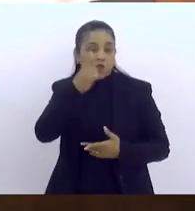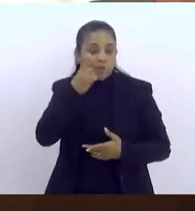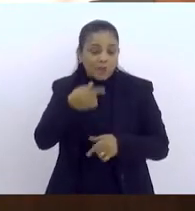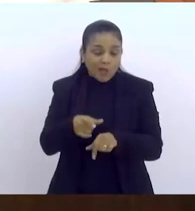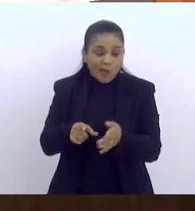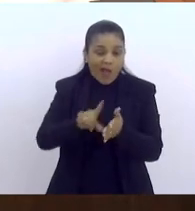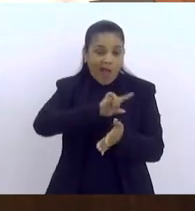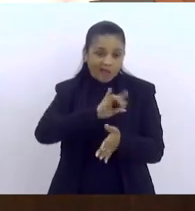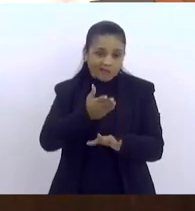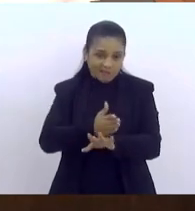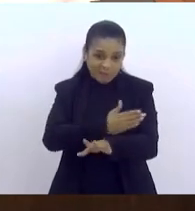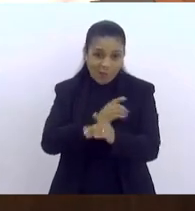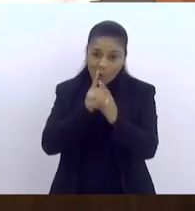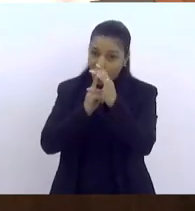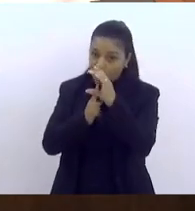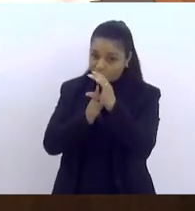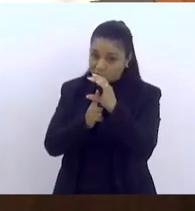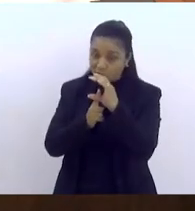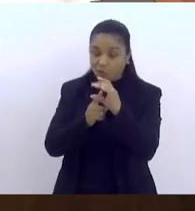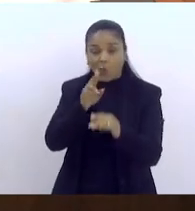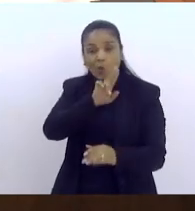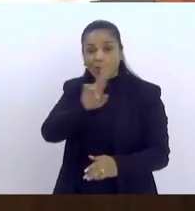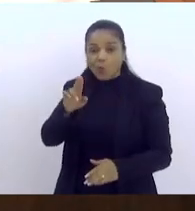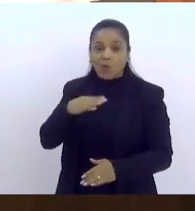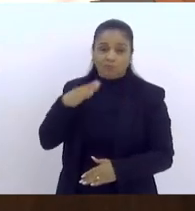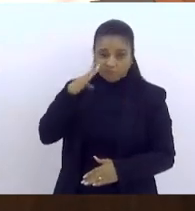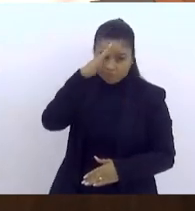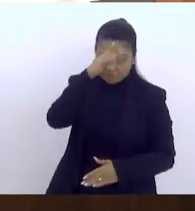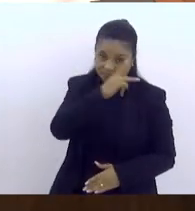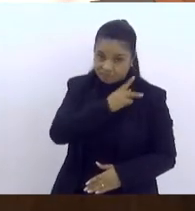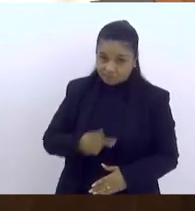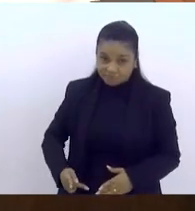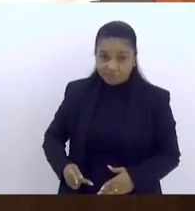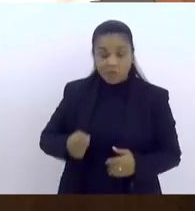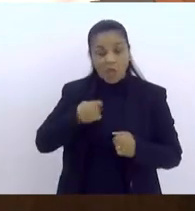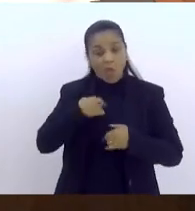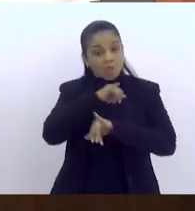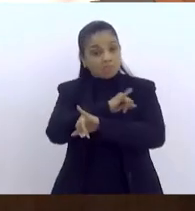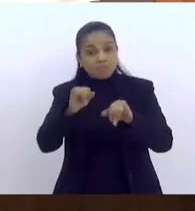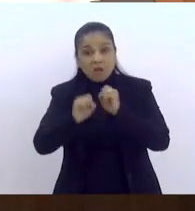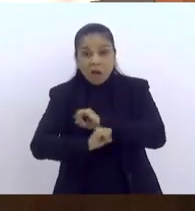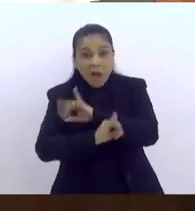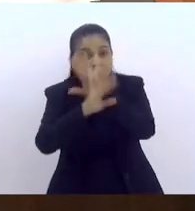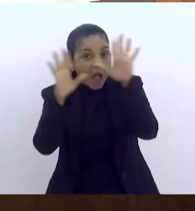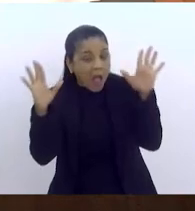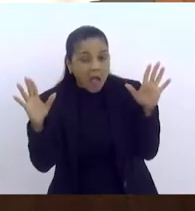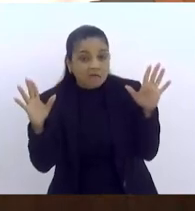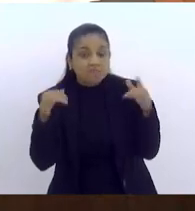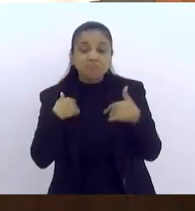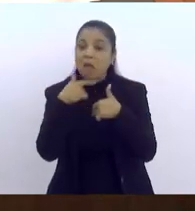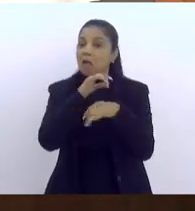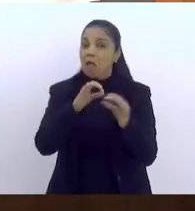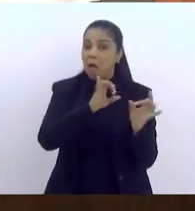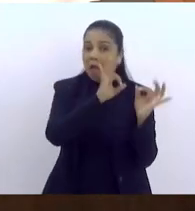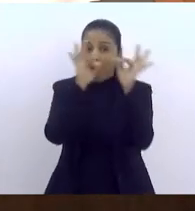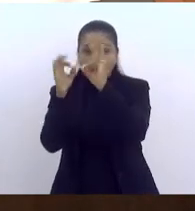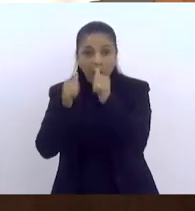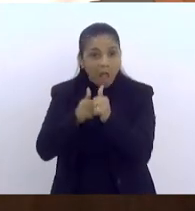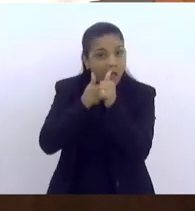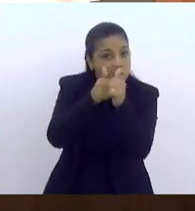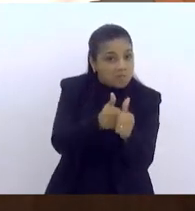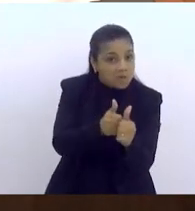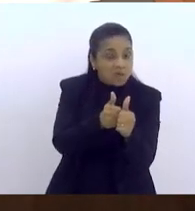antecedeu o nome do presidente Bolsonaro. E aqui eu deixo claro para aqueles que estão aqui nos acompanhando